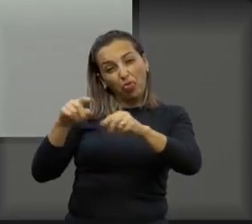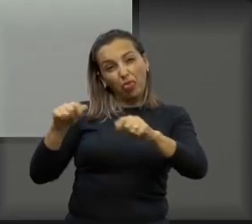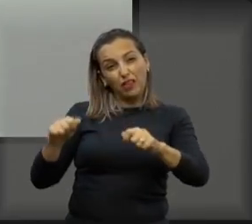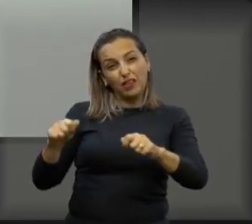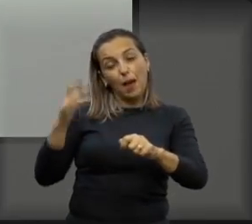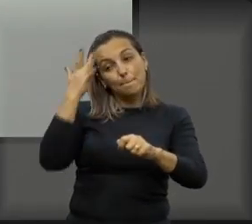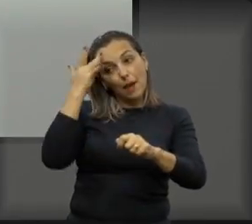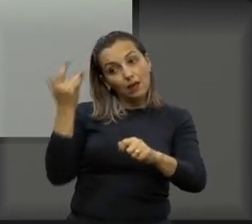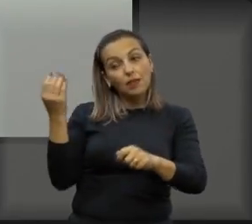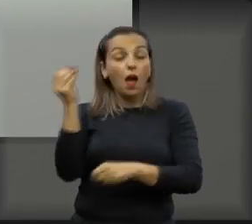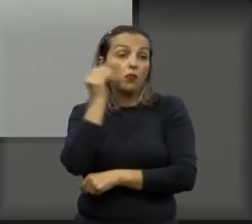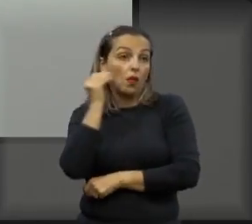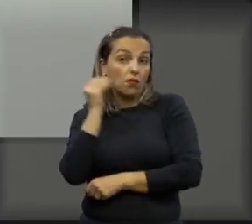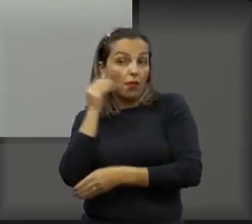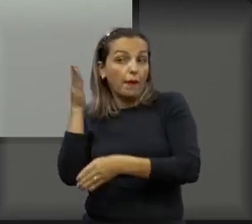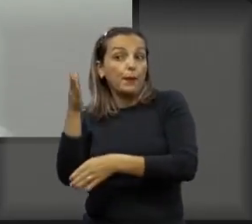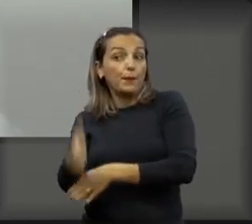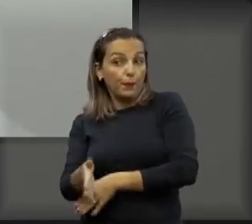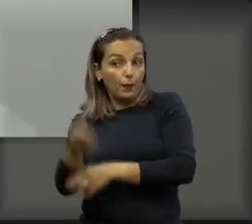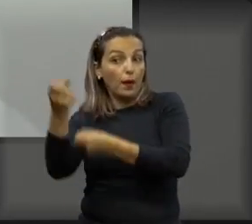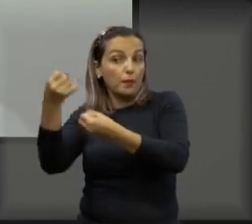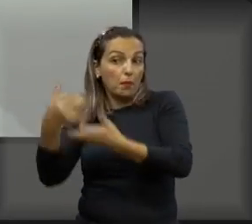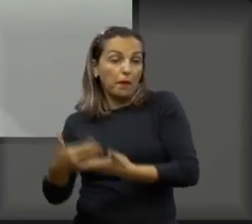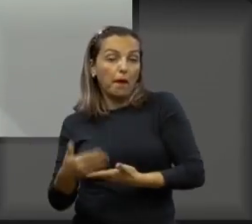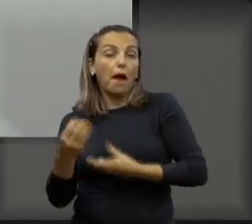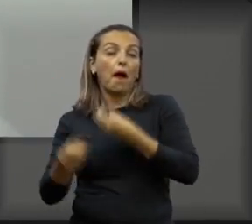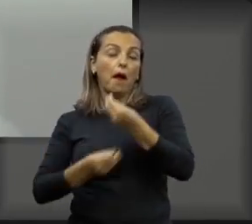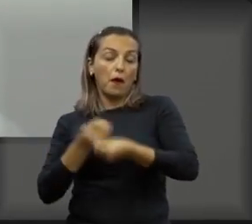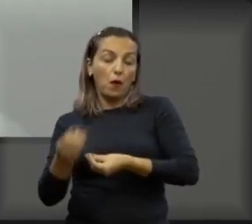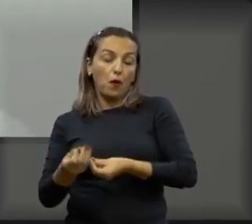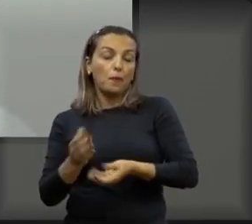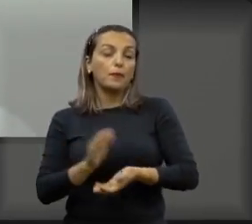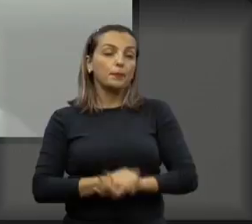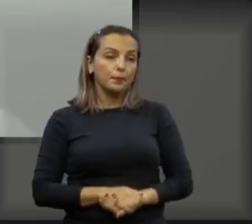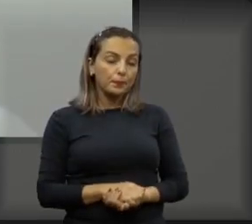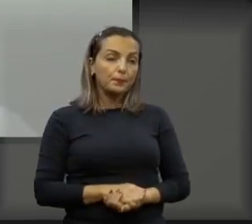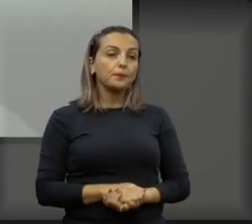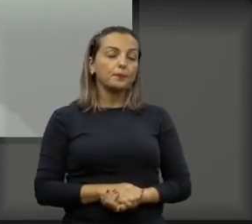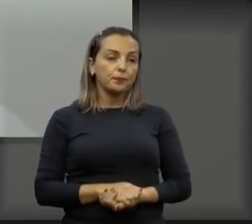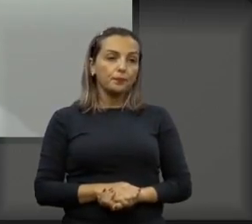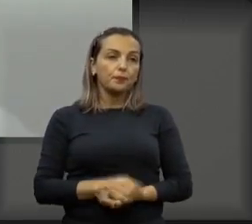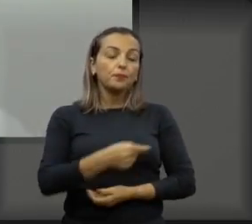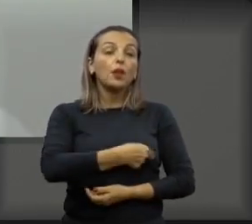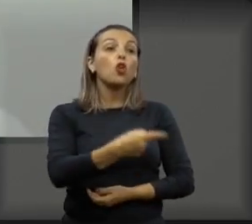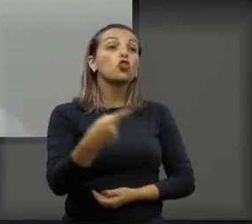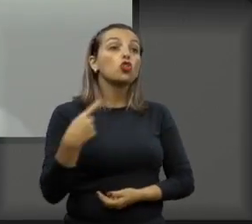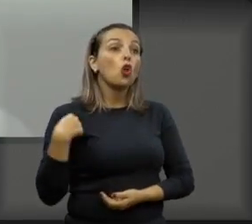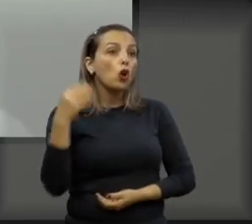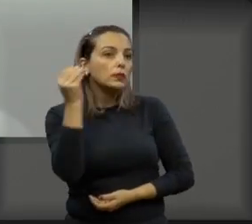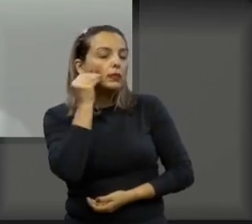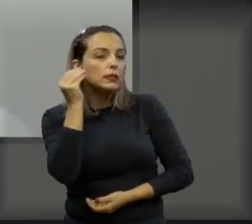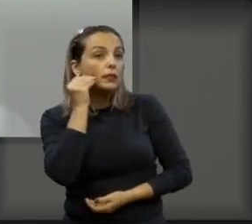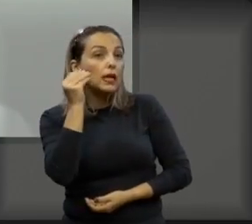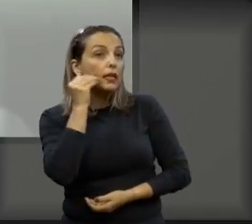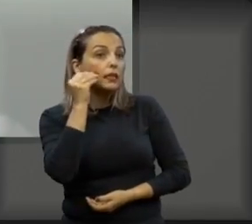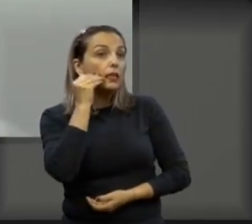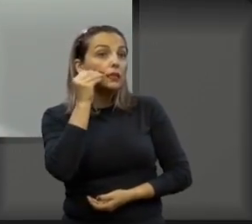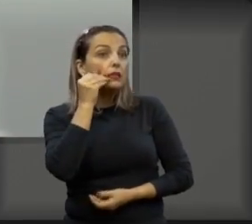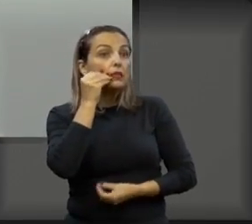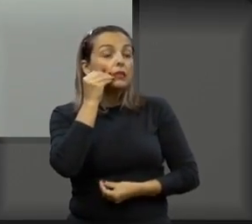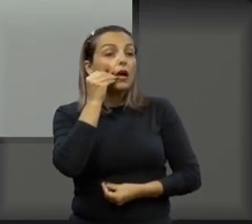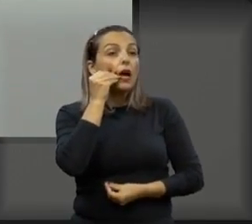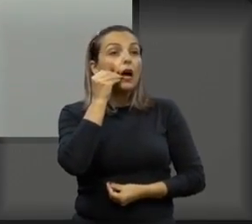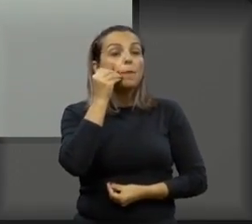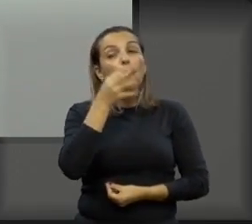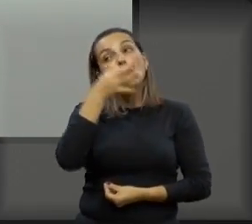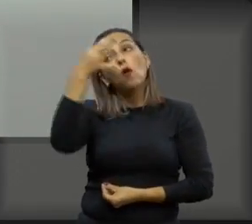dar uma chegadinha lá, dar uma satisfação para a população do assentamento Bela Vista. Nós tentamos passar tudo para a prefeitura. A gente tenta,